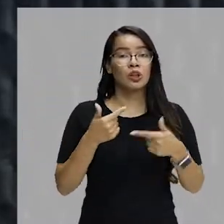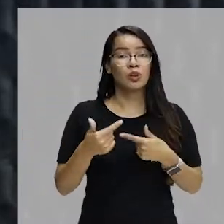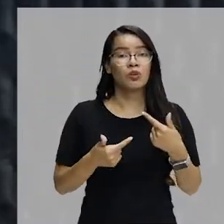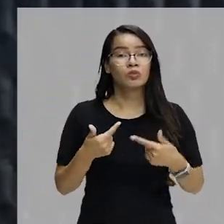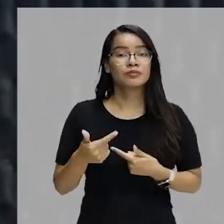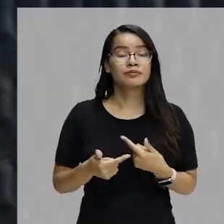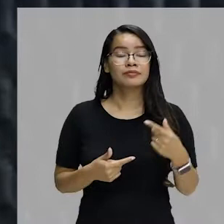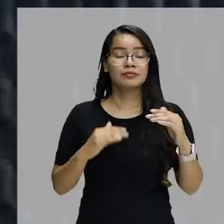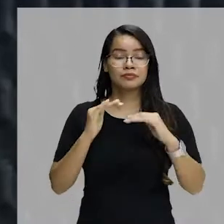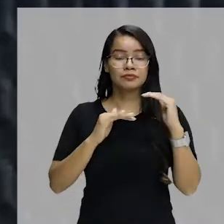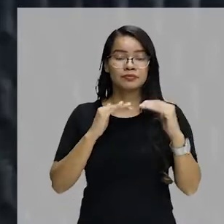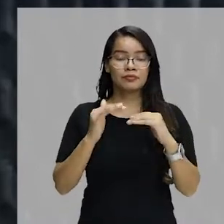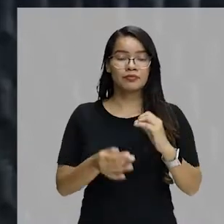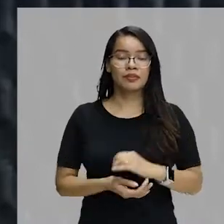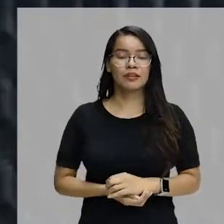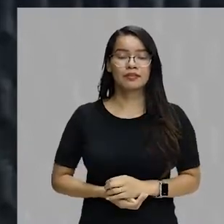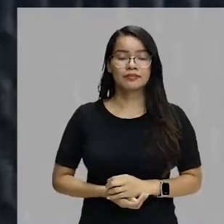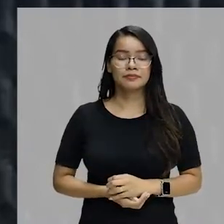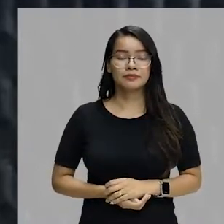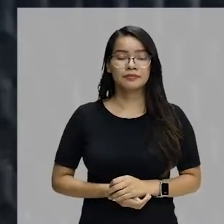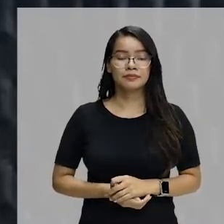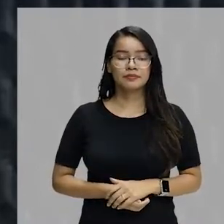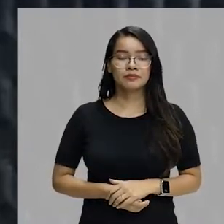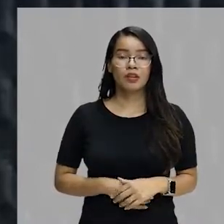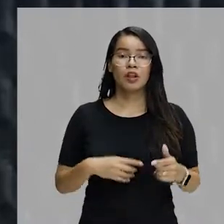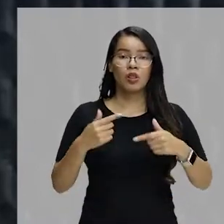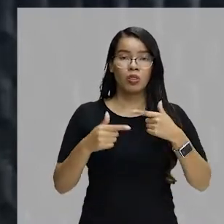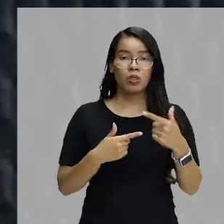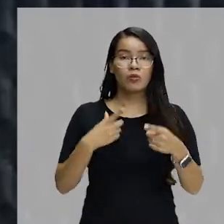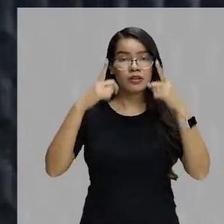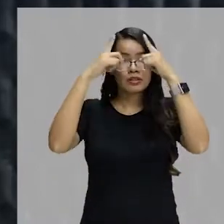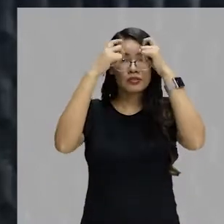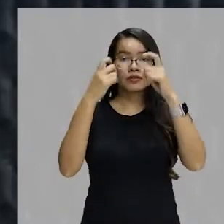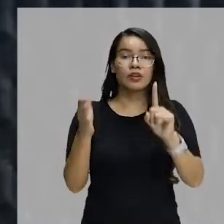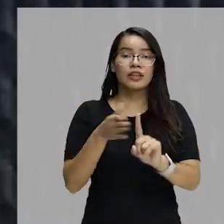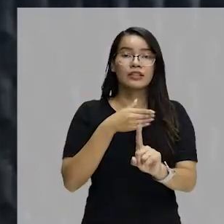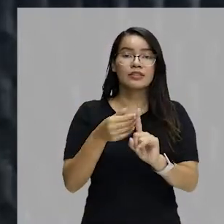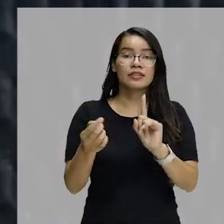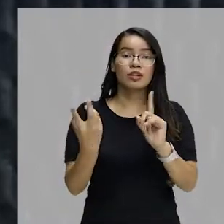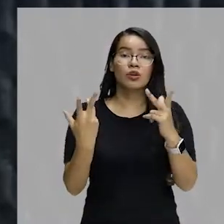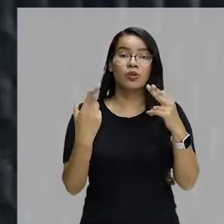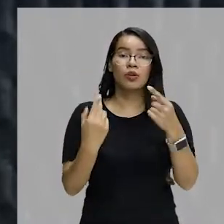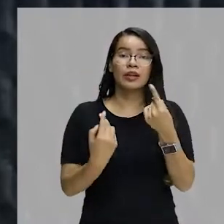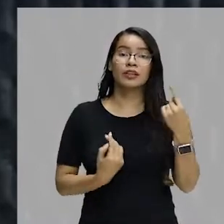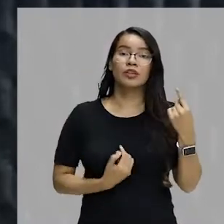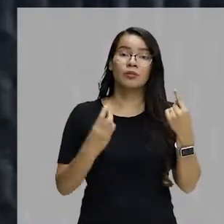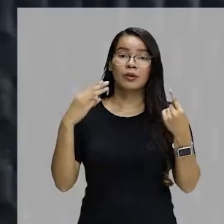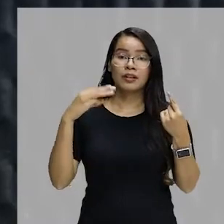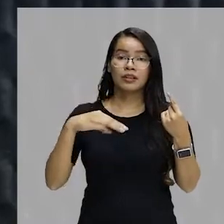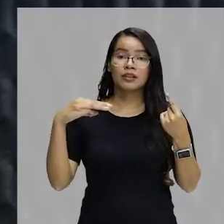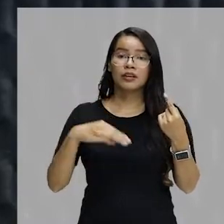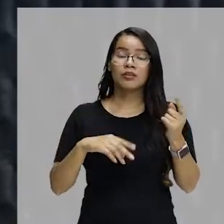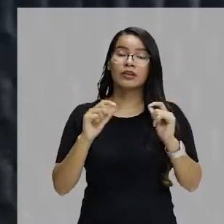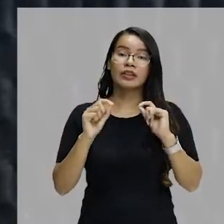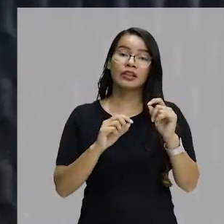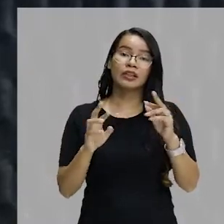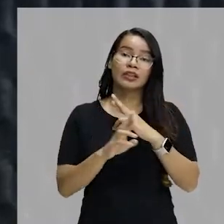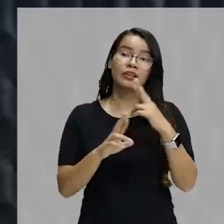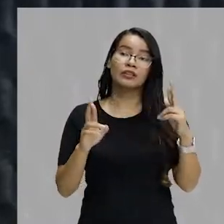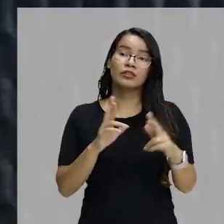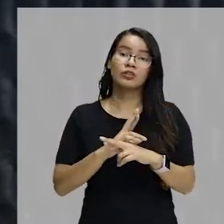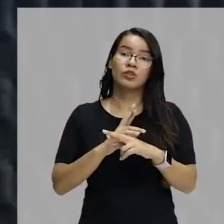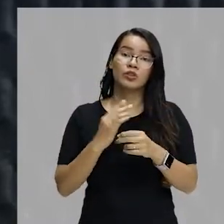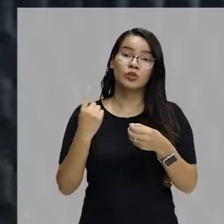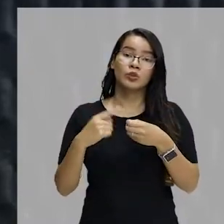províncias, como foi o caso específico aqui da Bahia. Lutas violentas, como no Maranhão, por exemplo, lutas que vão vir do interior